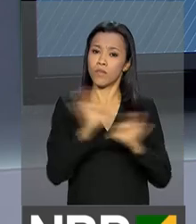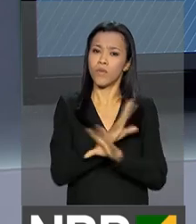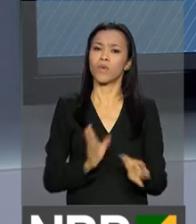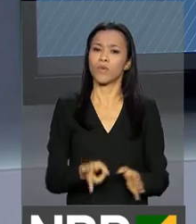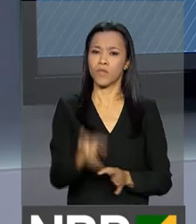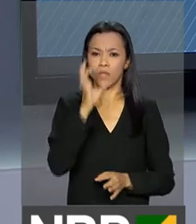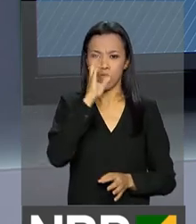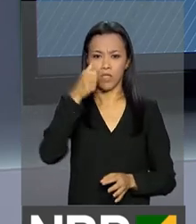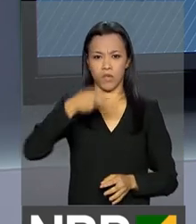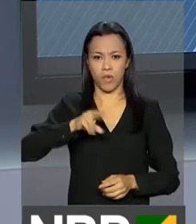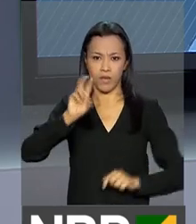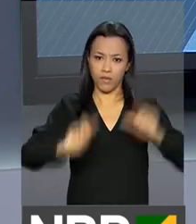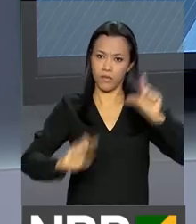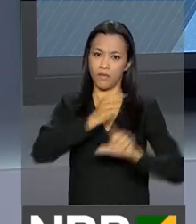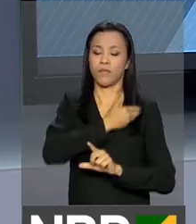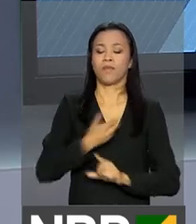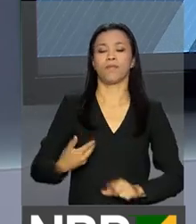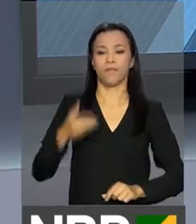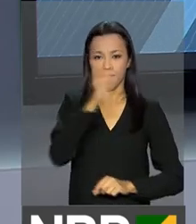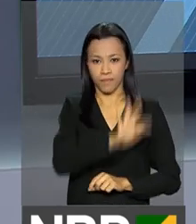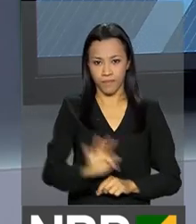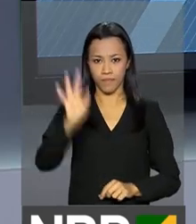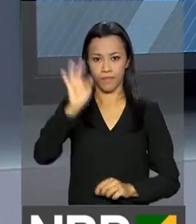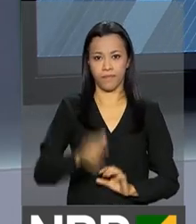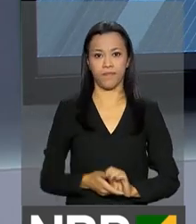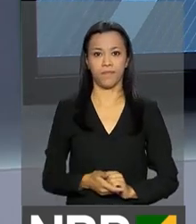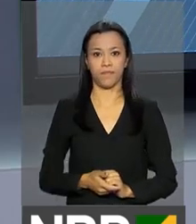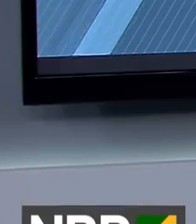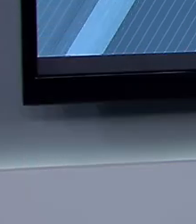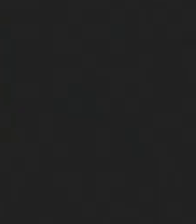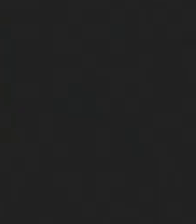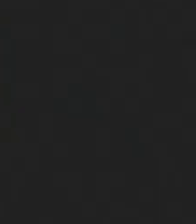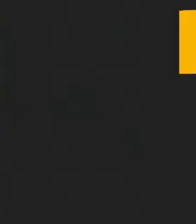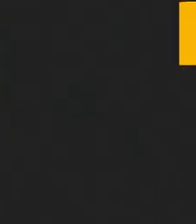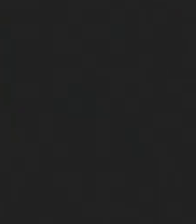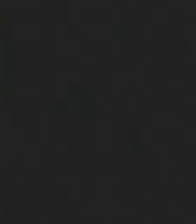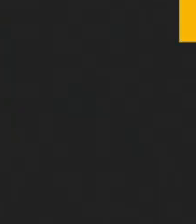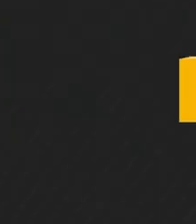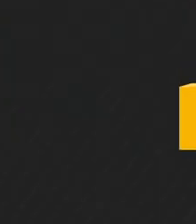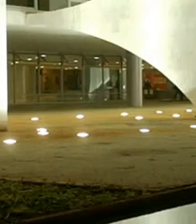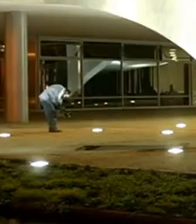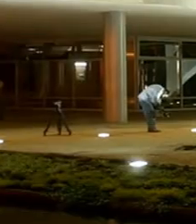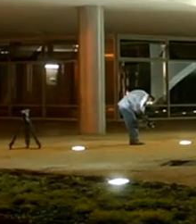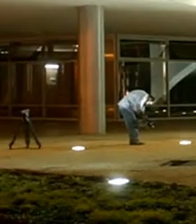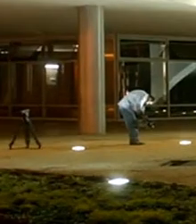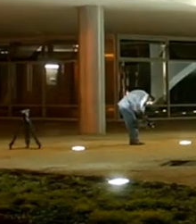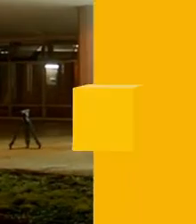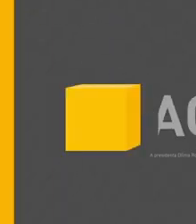Continue na NBR, a TV do Governo Federal.